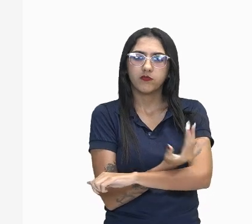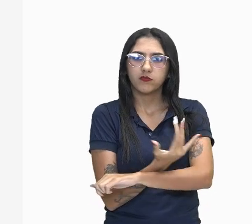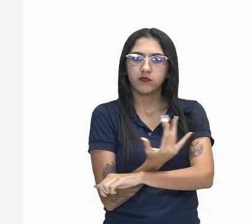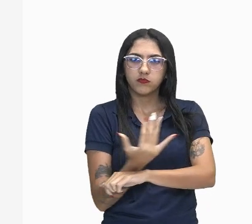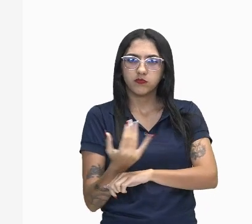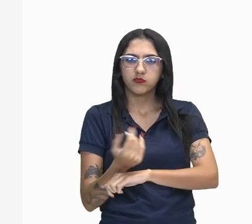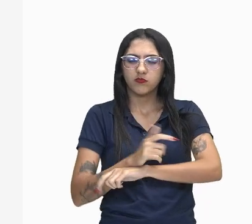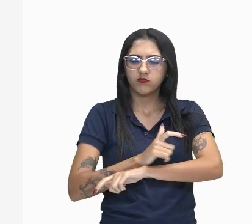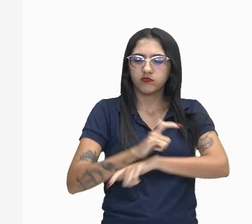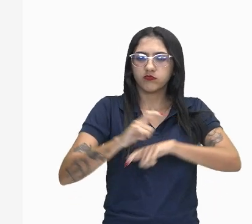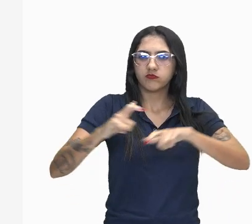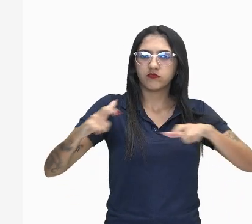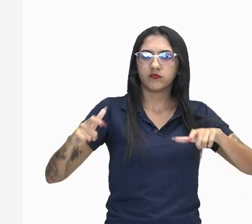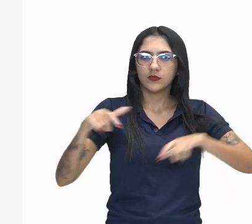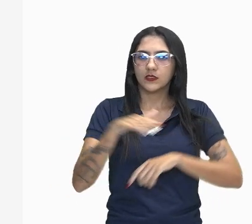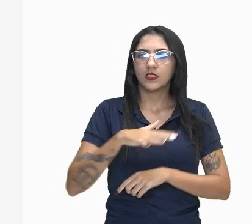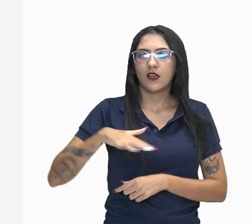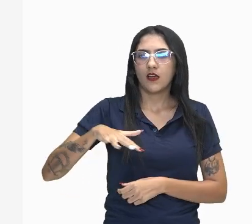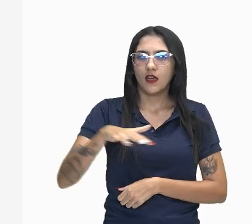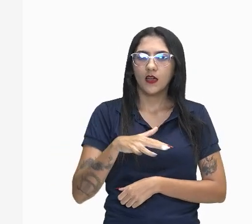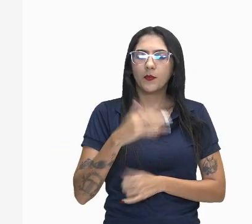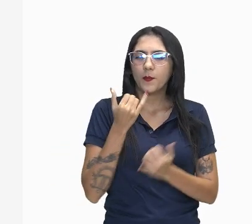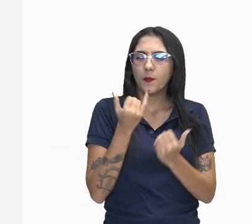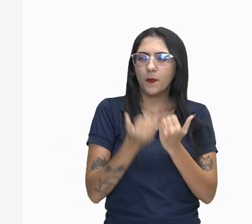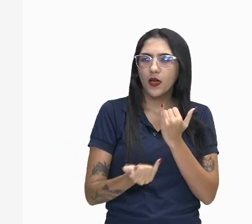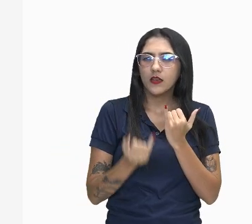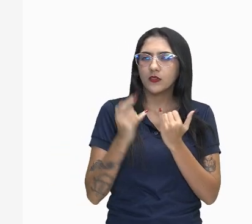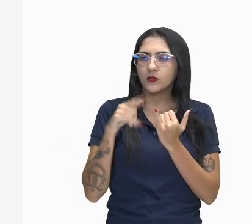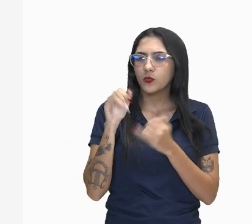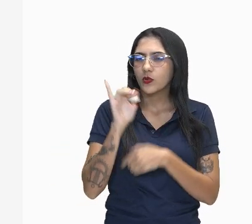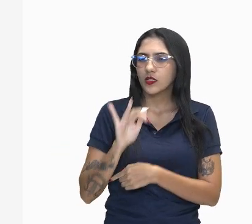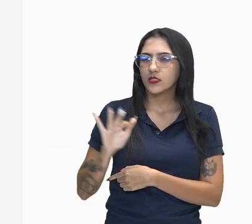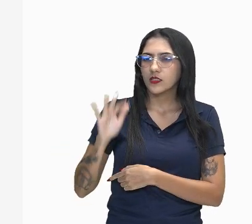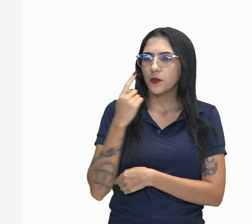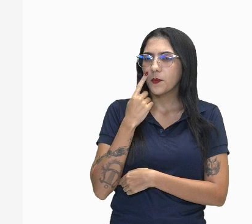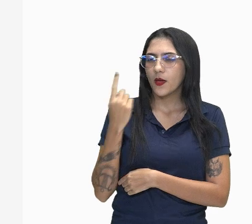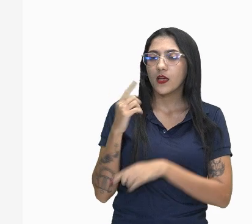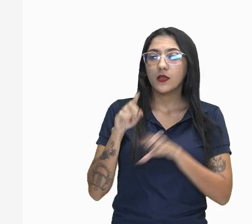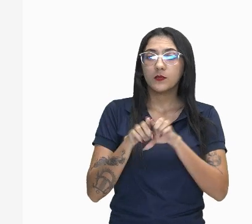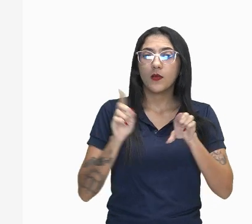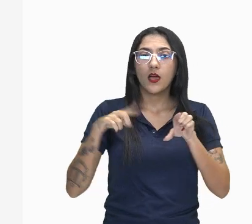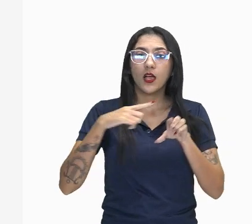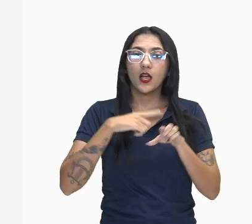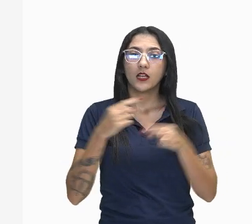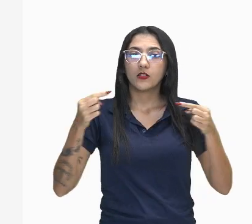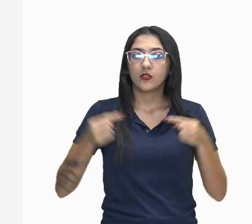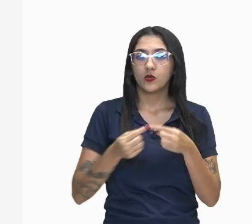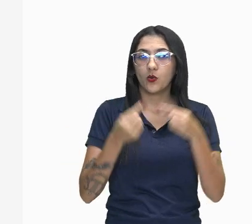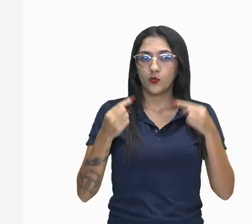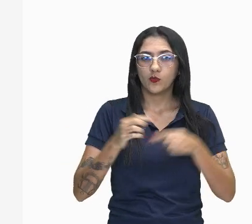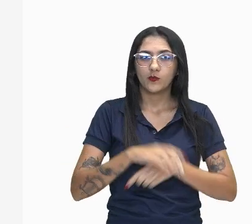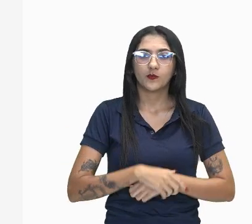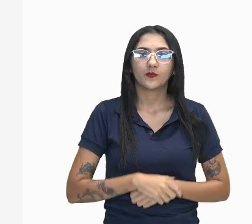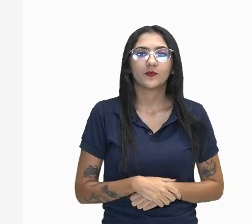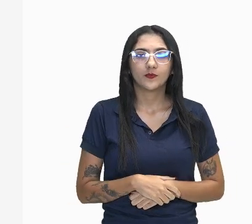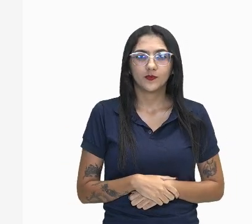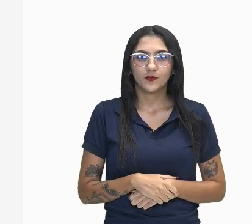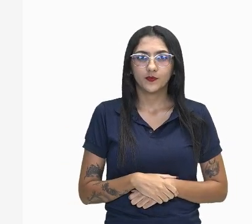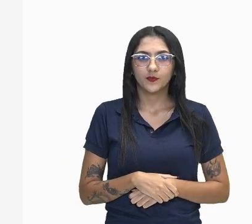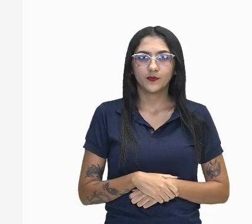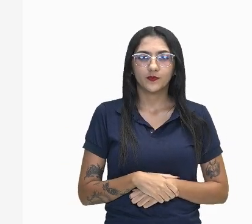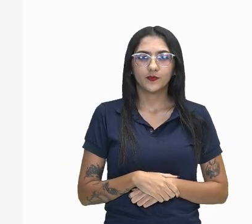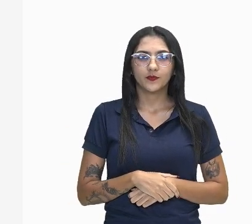áreas abertas, tá? E isso vinculado a uma produção extensiva. Nessa